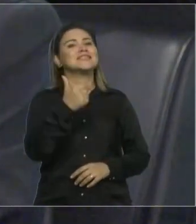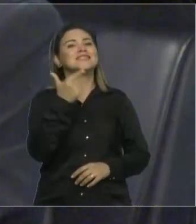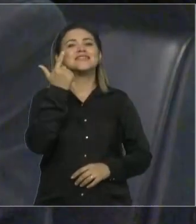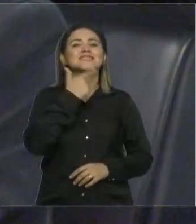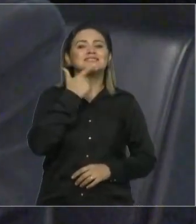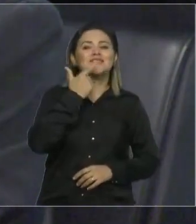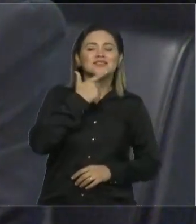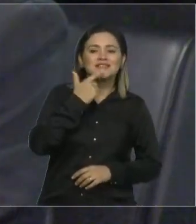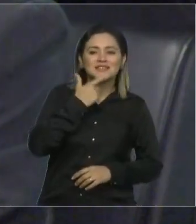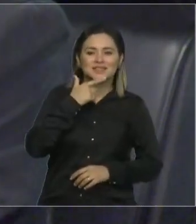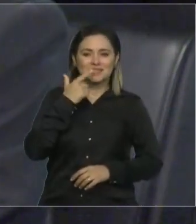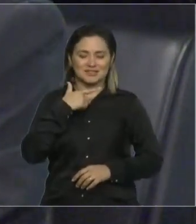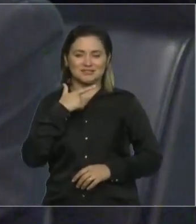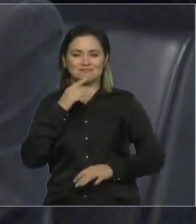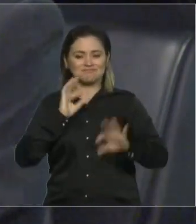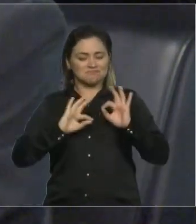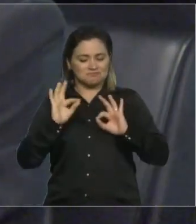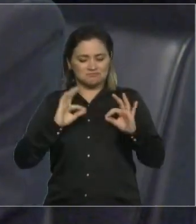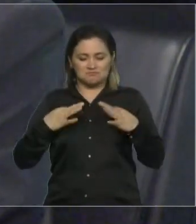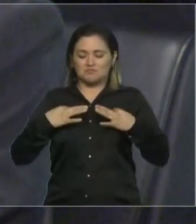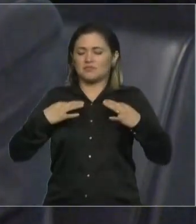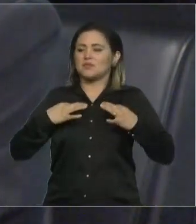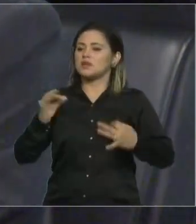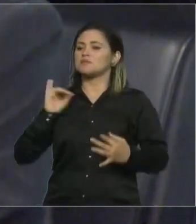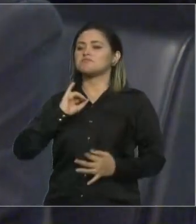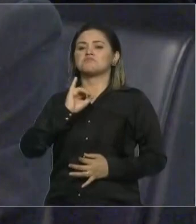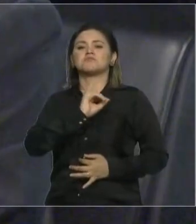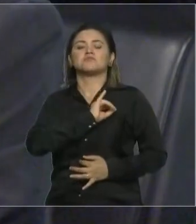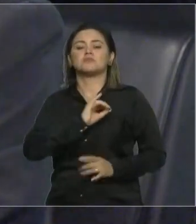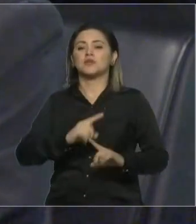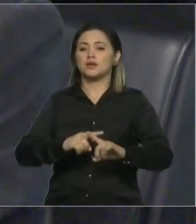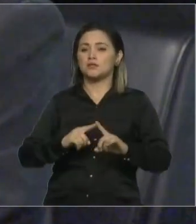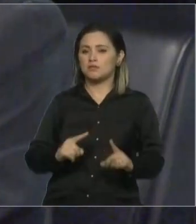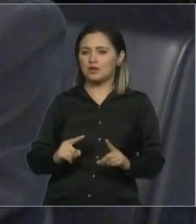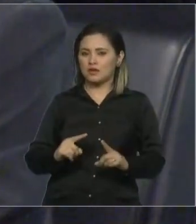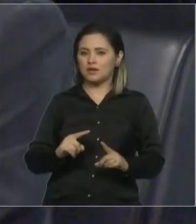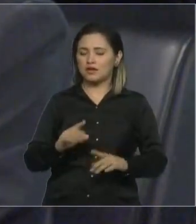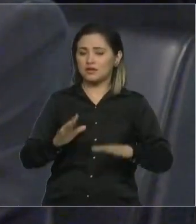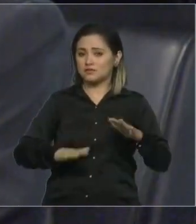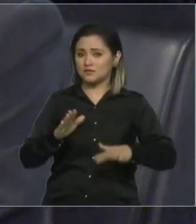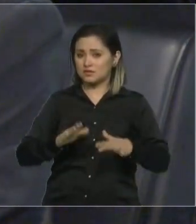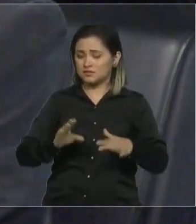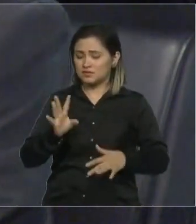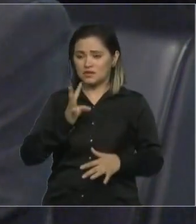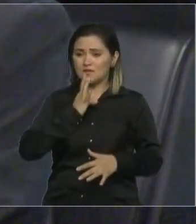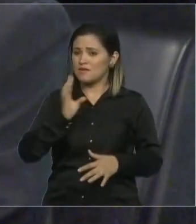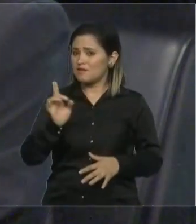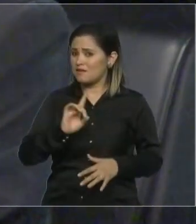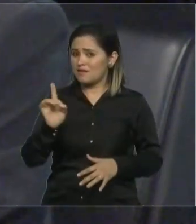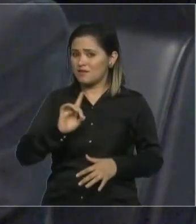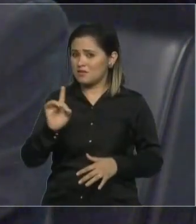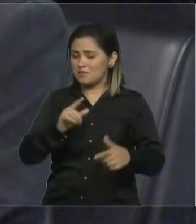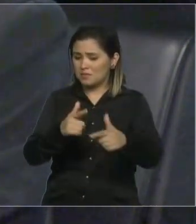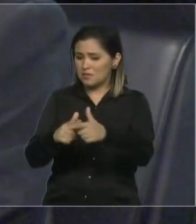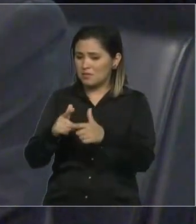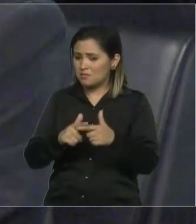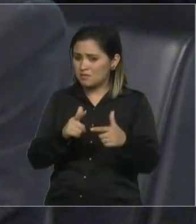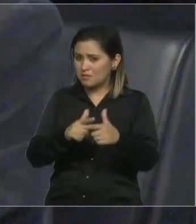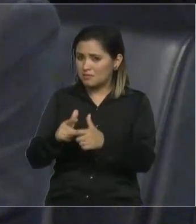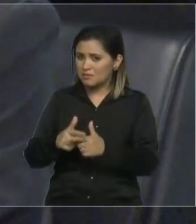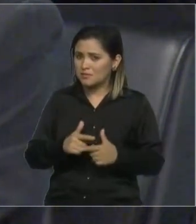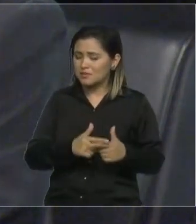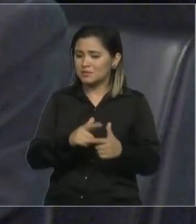sorridente, bela, arrumada, perfumada, mas a gente muitas vezes não conhece as dificuldades que tu passas e tens, às vezes,